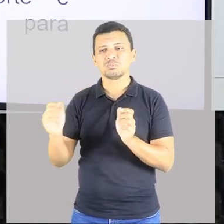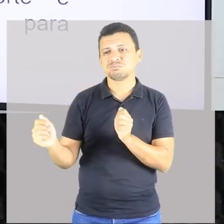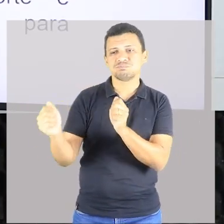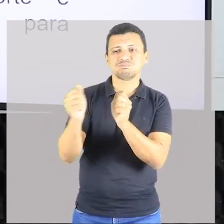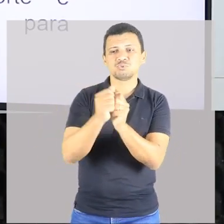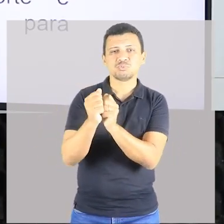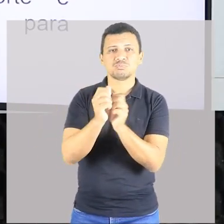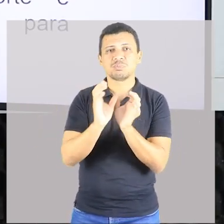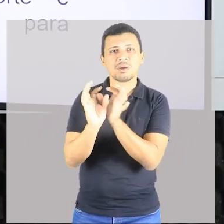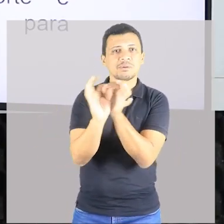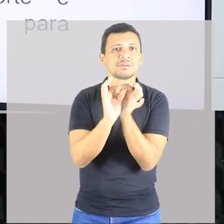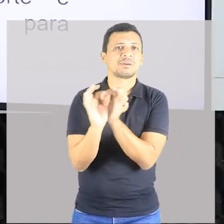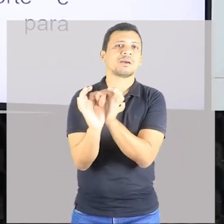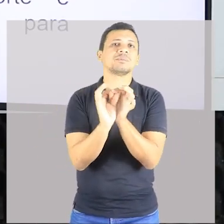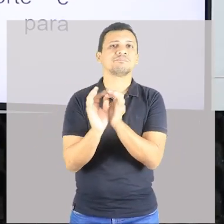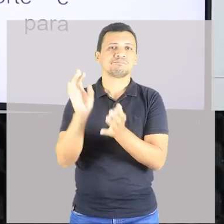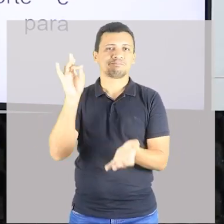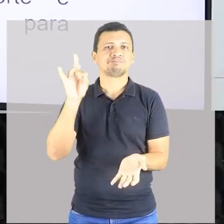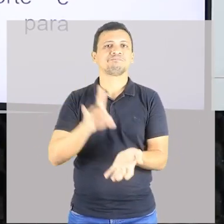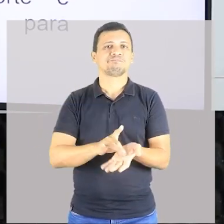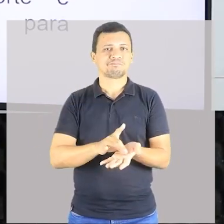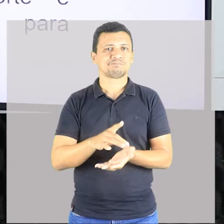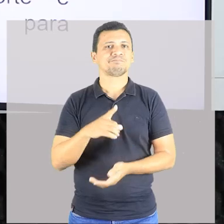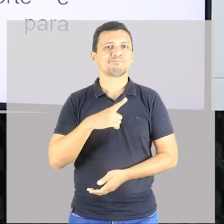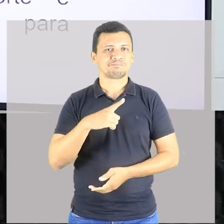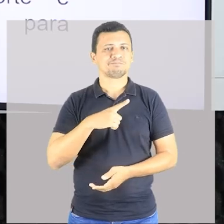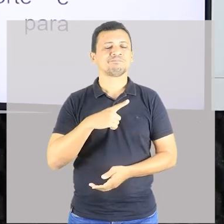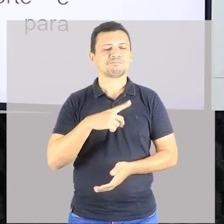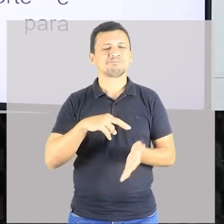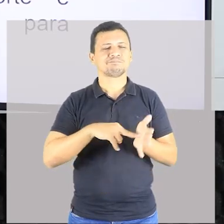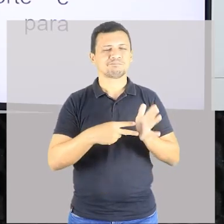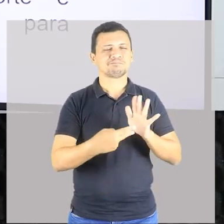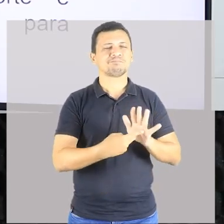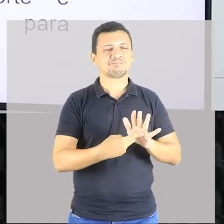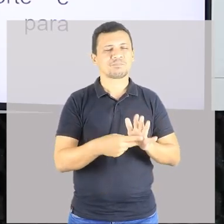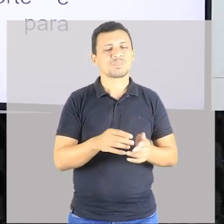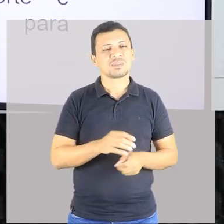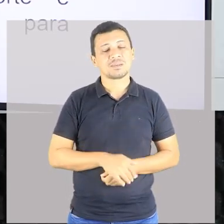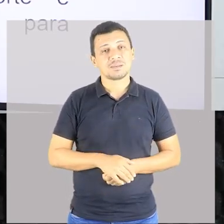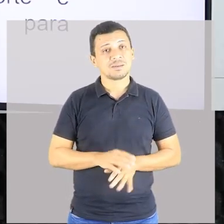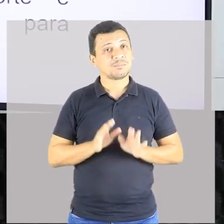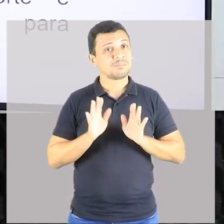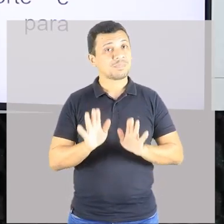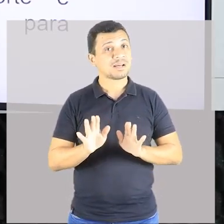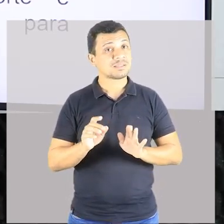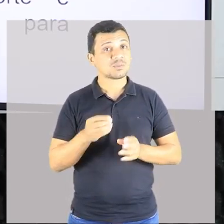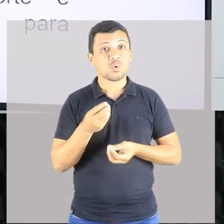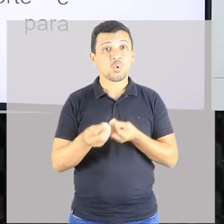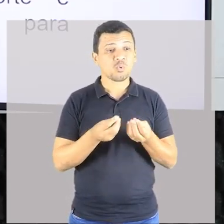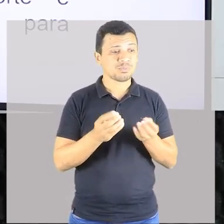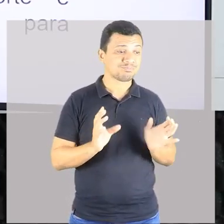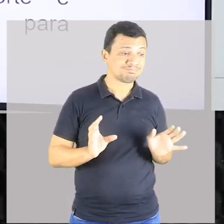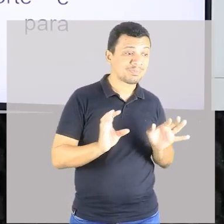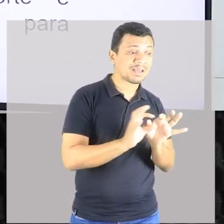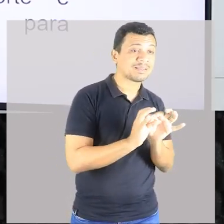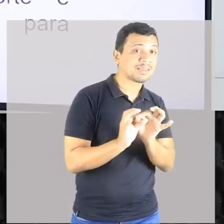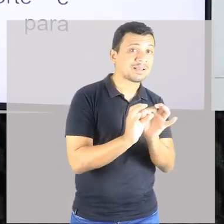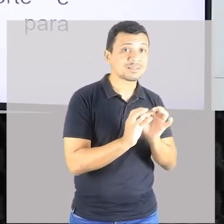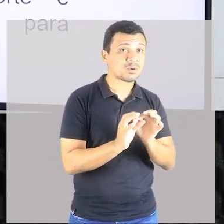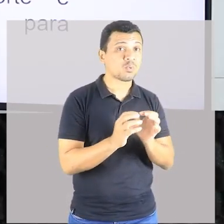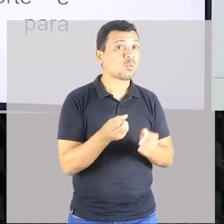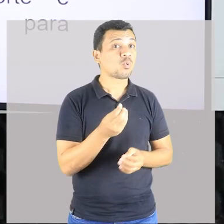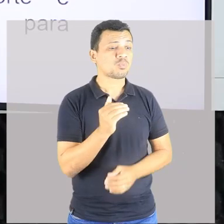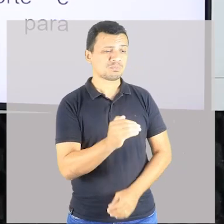fato, globalização é sinônimo deste processo. Agora, claro, que a gente vai questionar os níveis de integração, a forma de